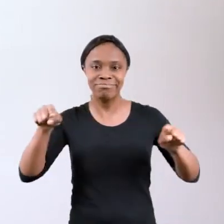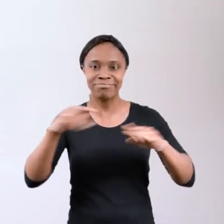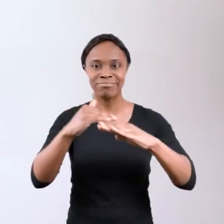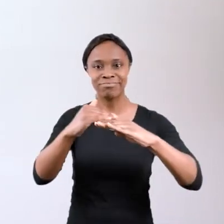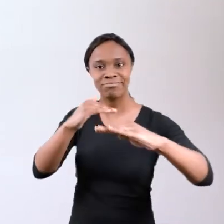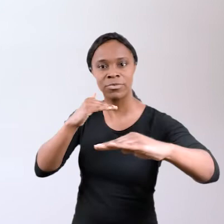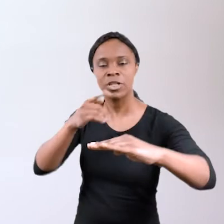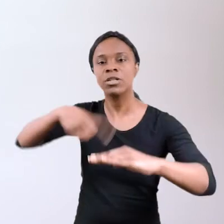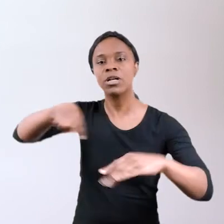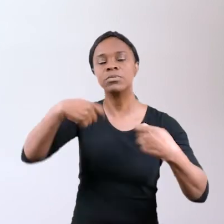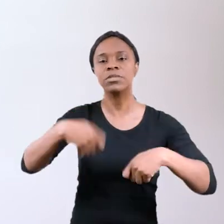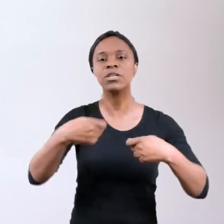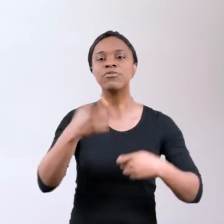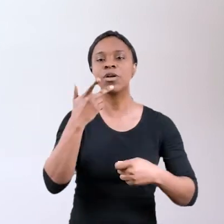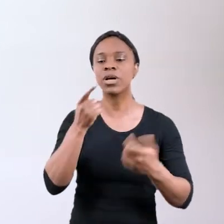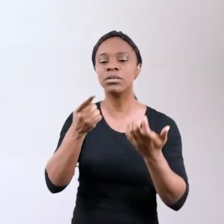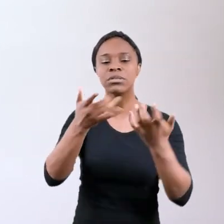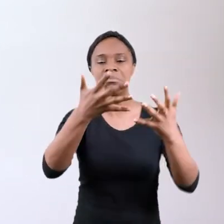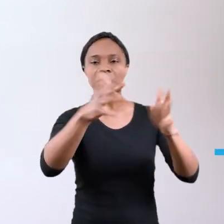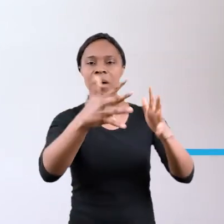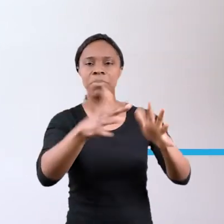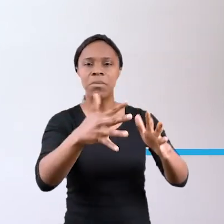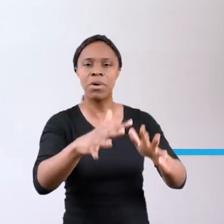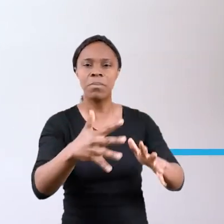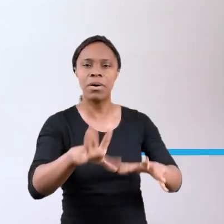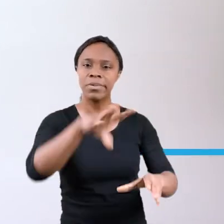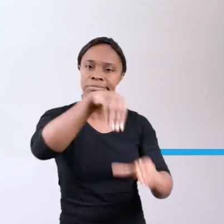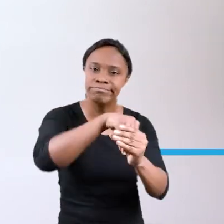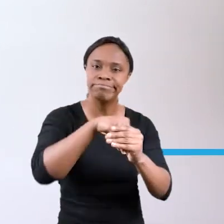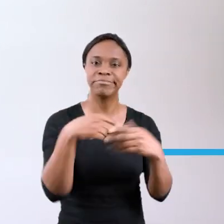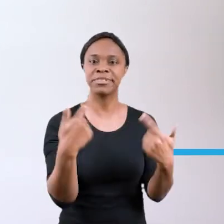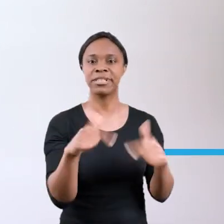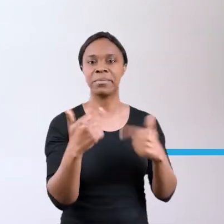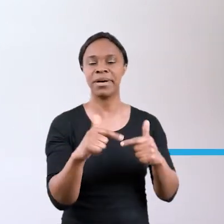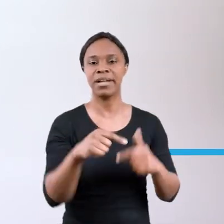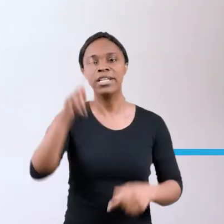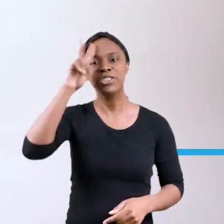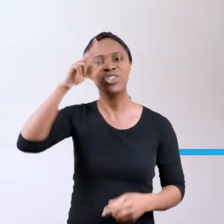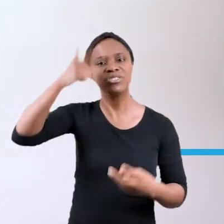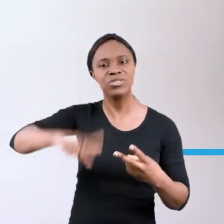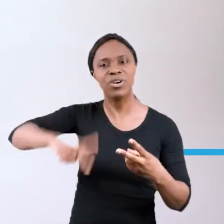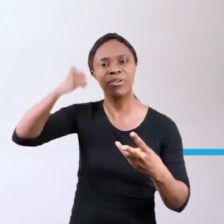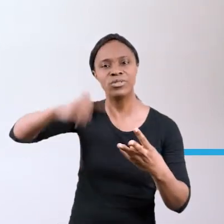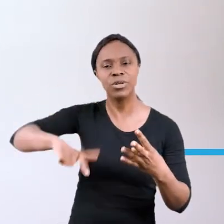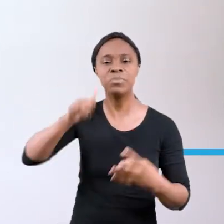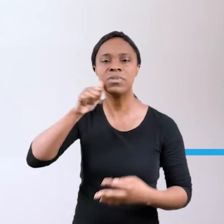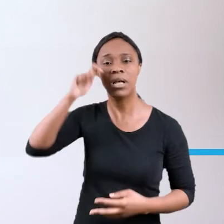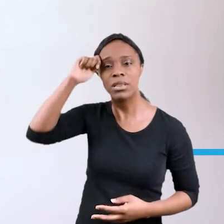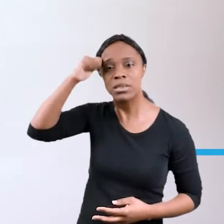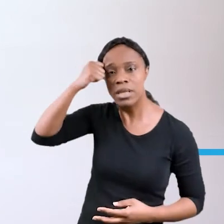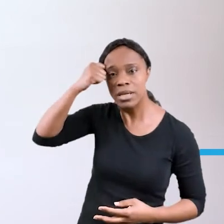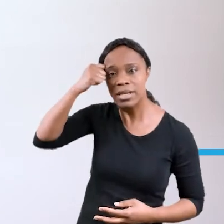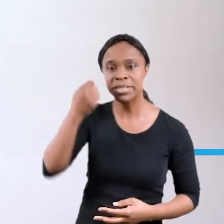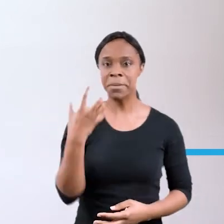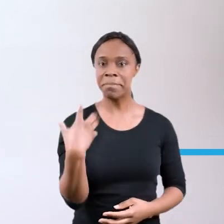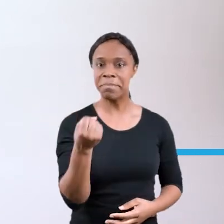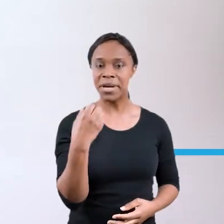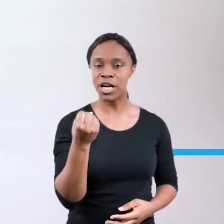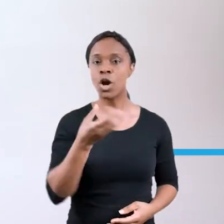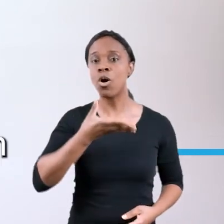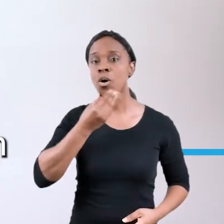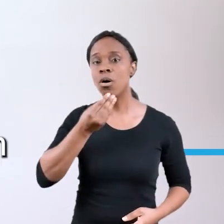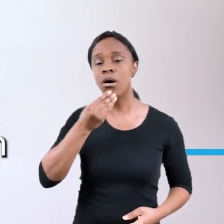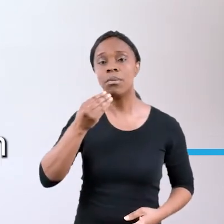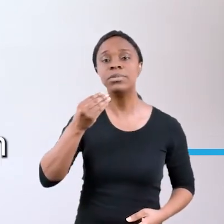falar também da precarização no mercado de trabalho. A história se repete. Mulheres negras e brancas e homens